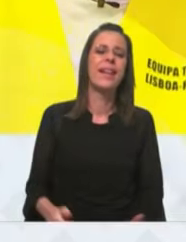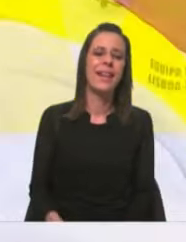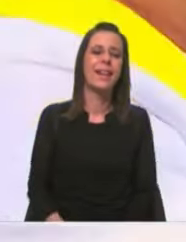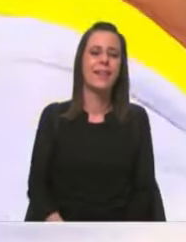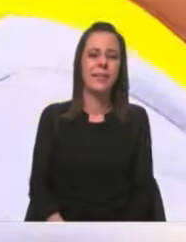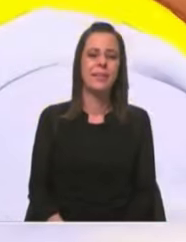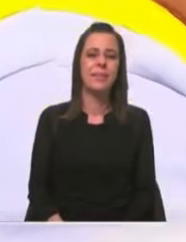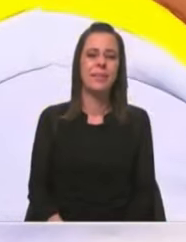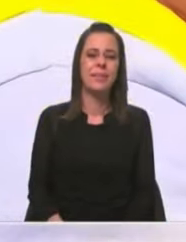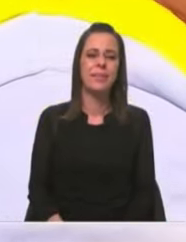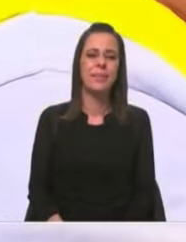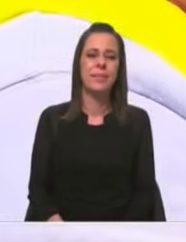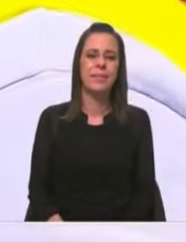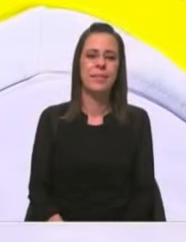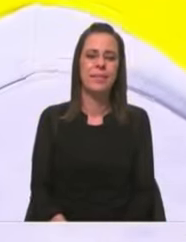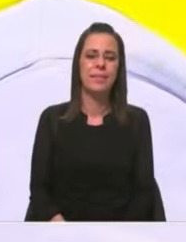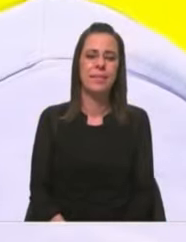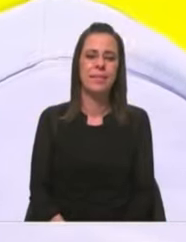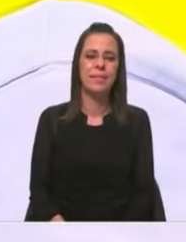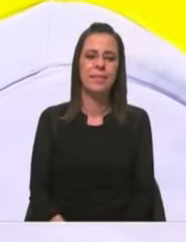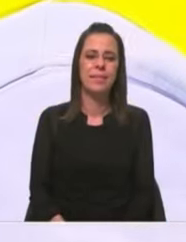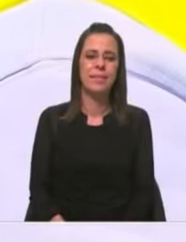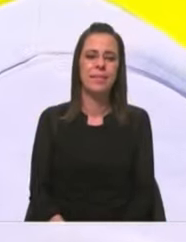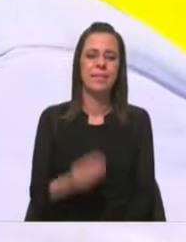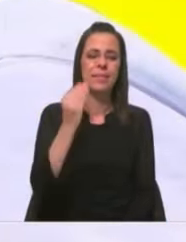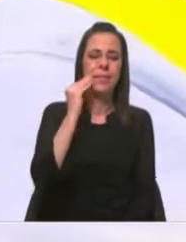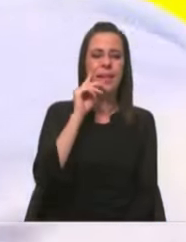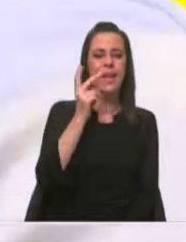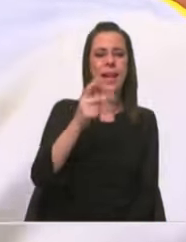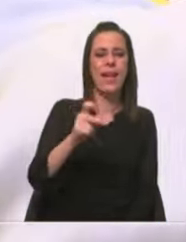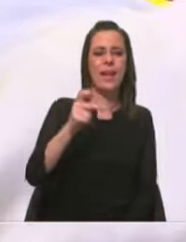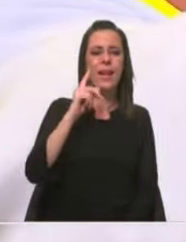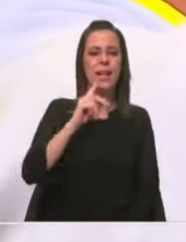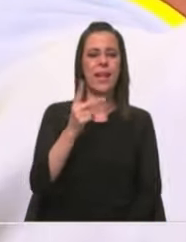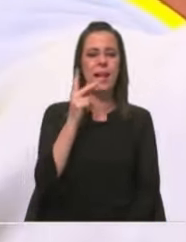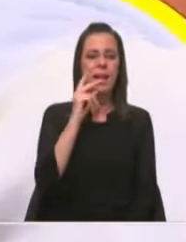Beijinhos, Ana. Beijinhos, Anita.